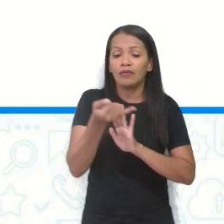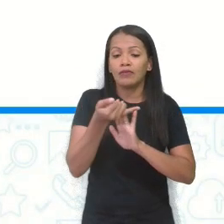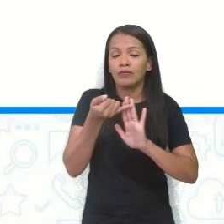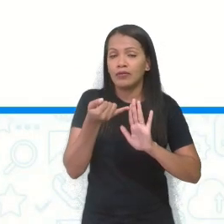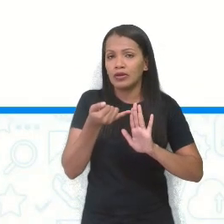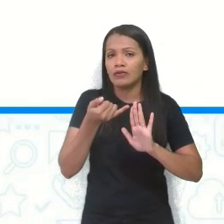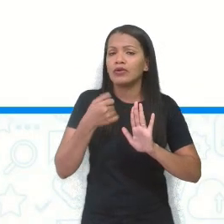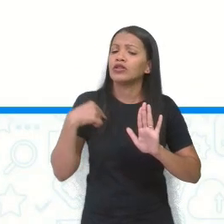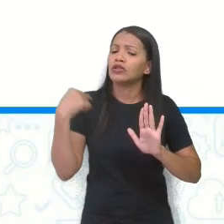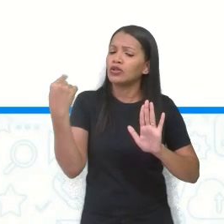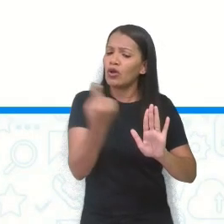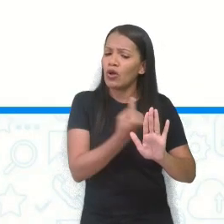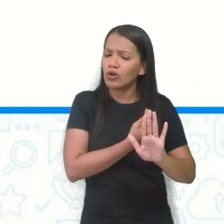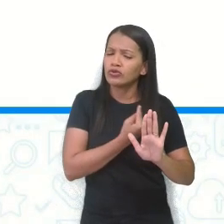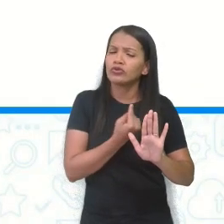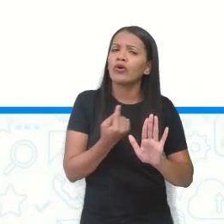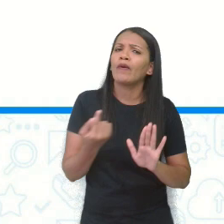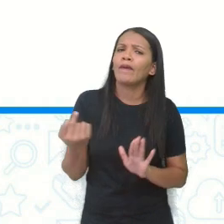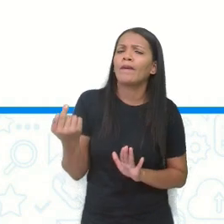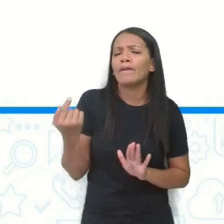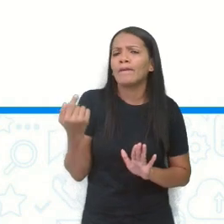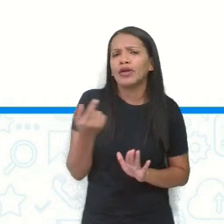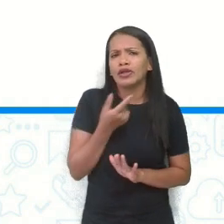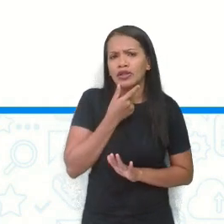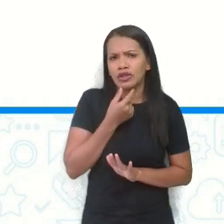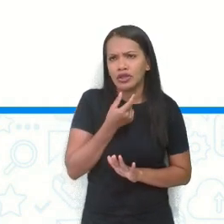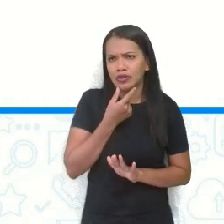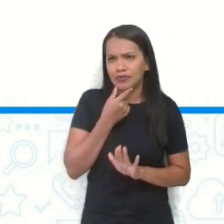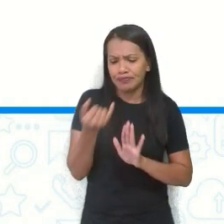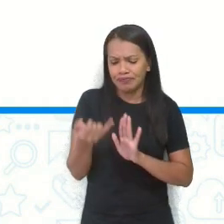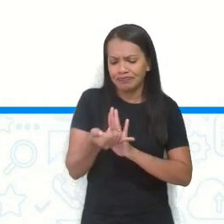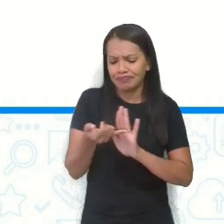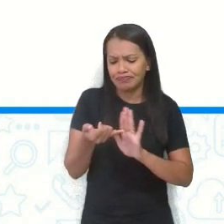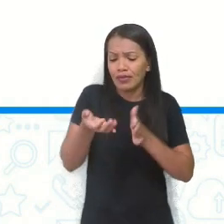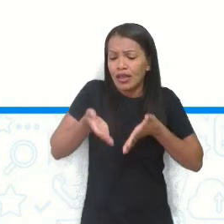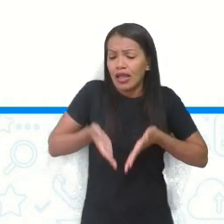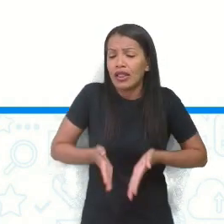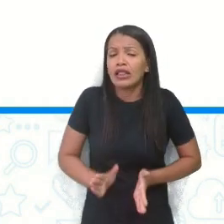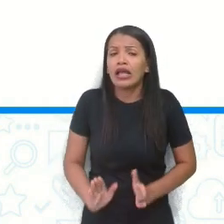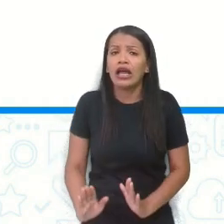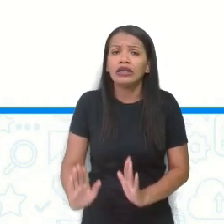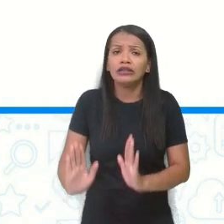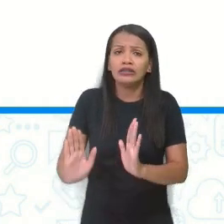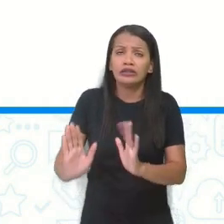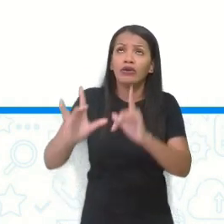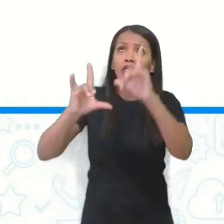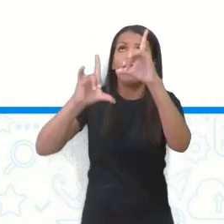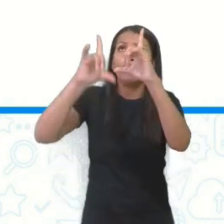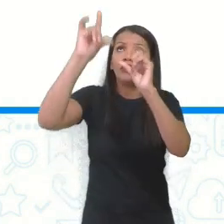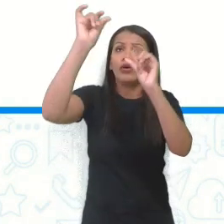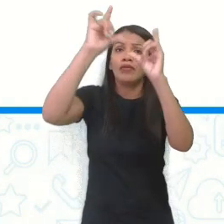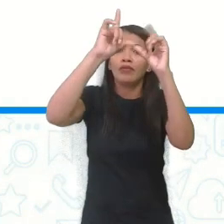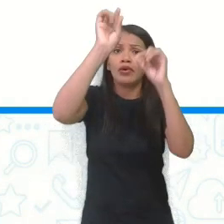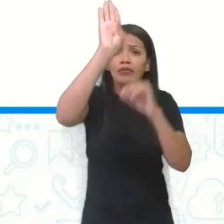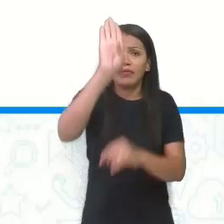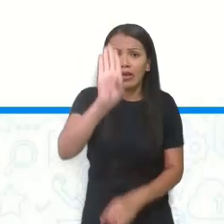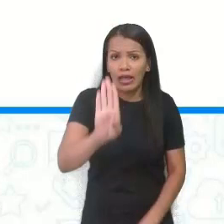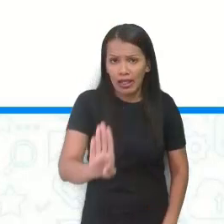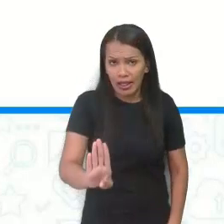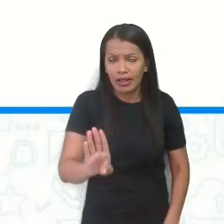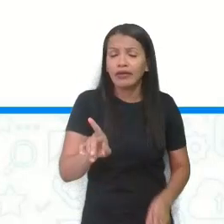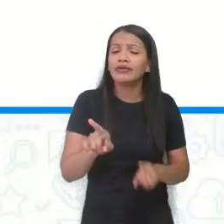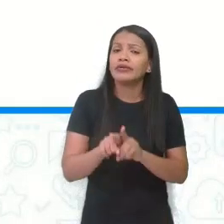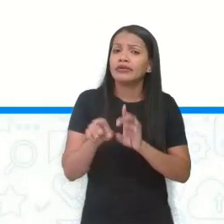primeiro verso, nosso menino. O segundo verso, nasceu em Belém.